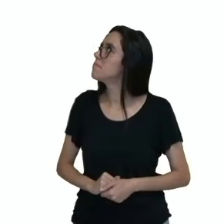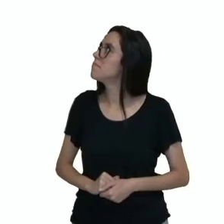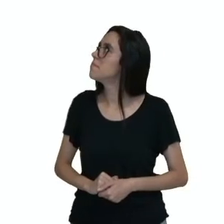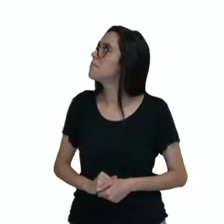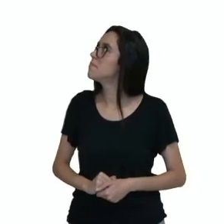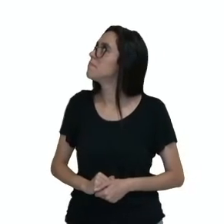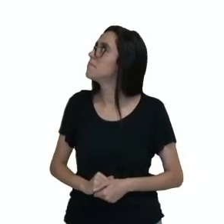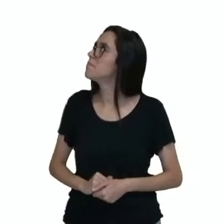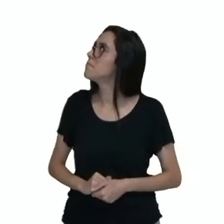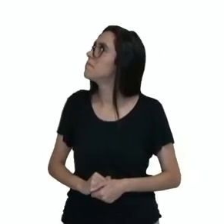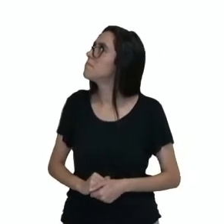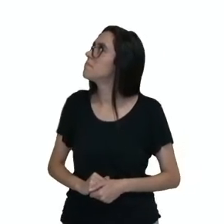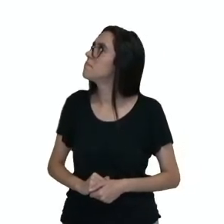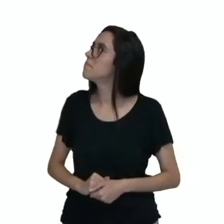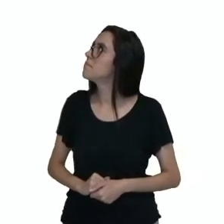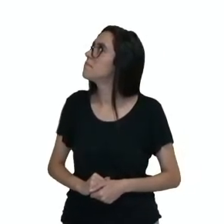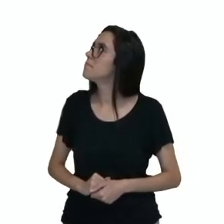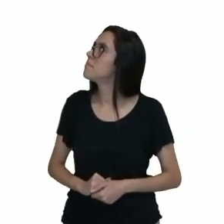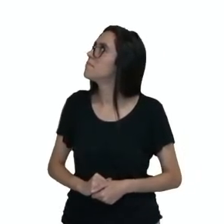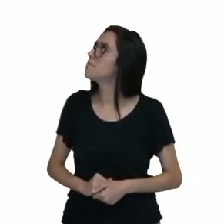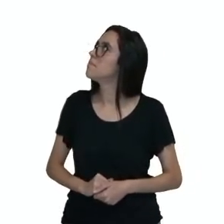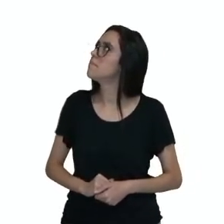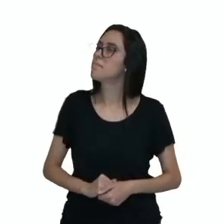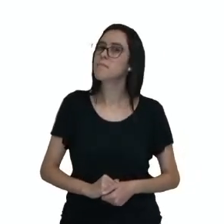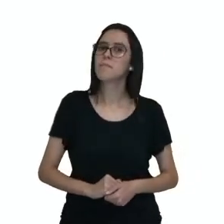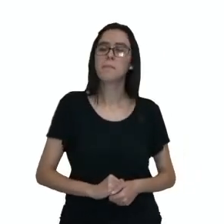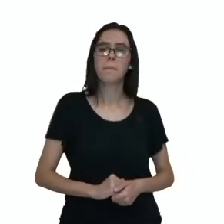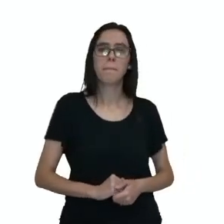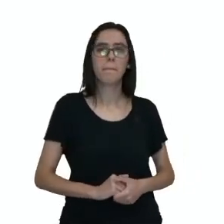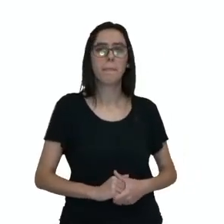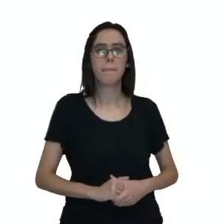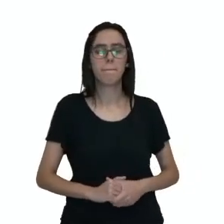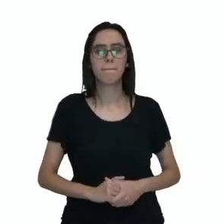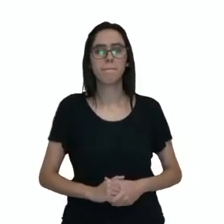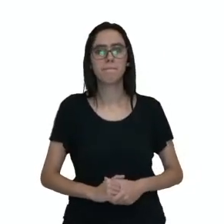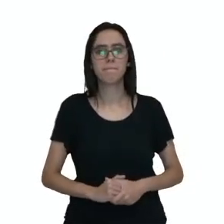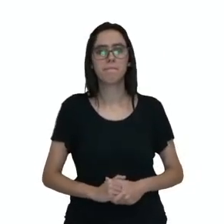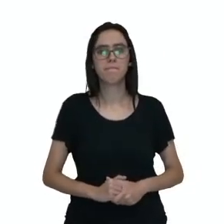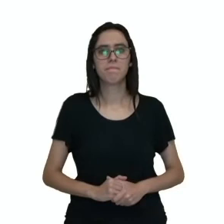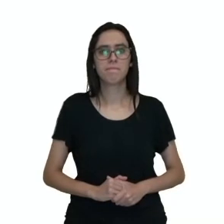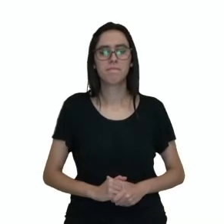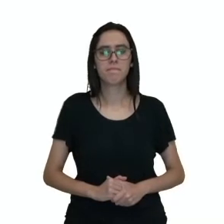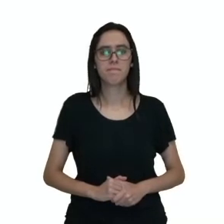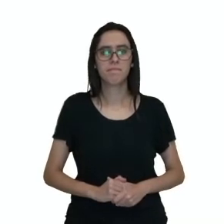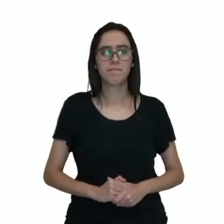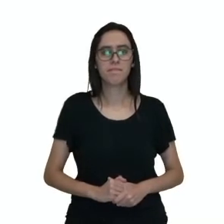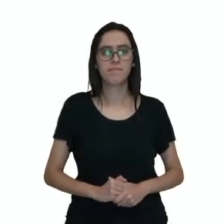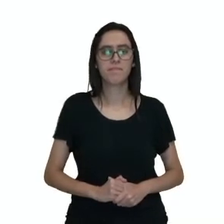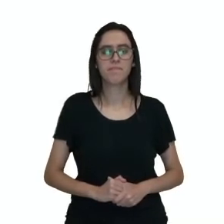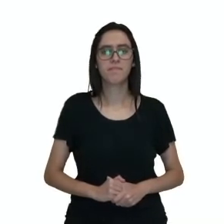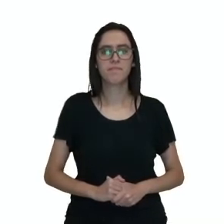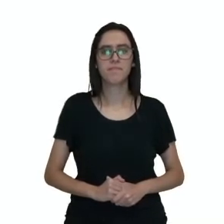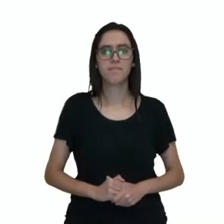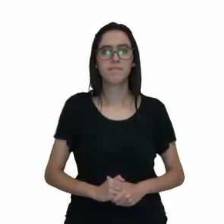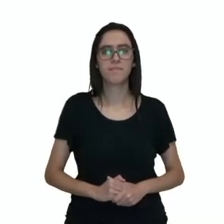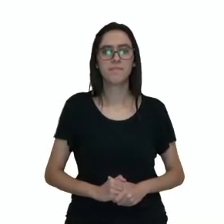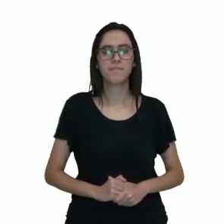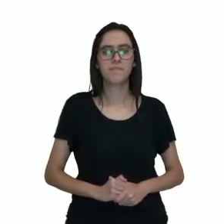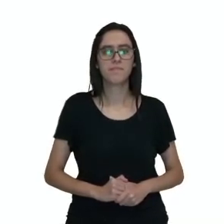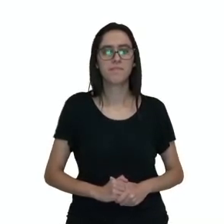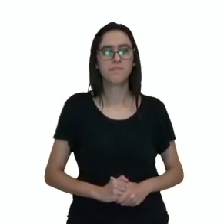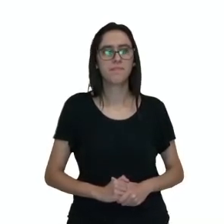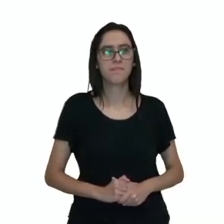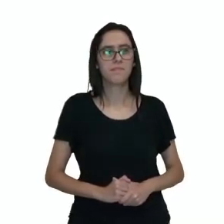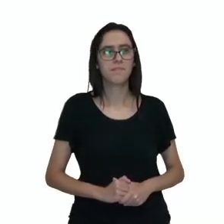Tenemos demasiadas preguntas, muitas. Todo, todas, todos, todas. Estudio todos los días. Cierto, cierta,